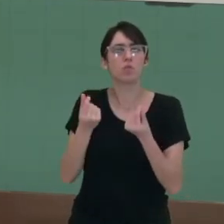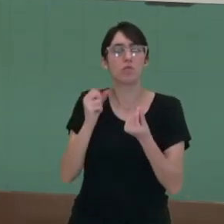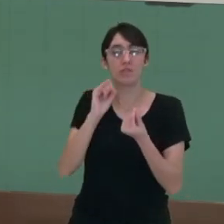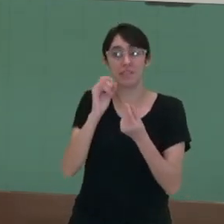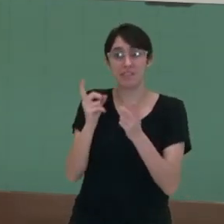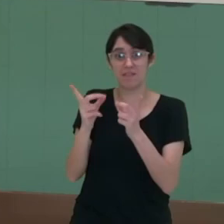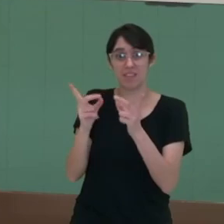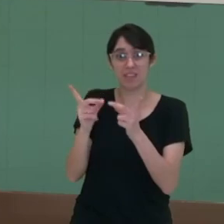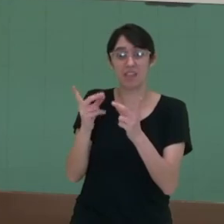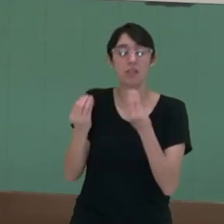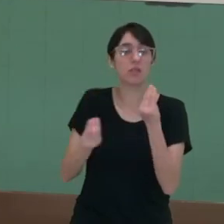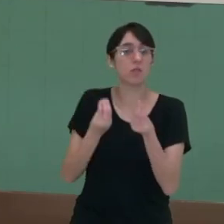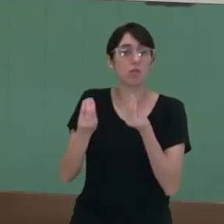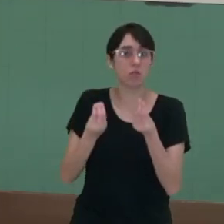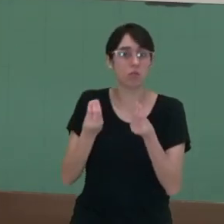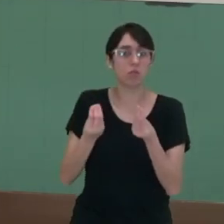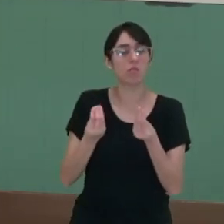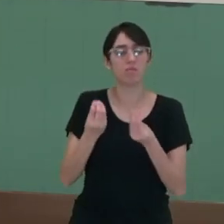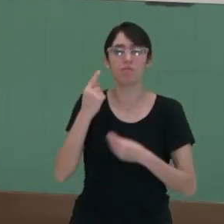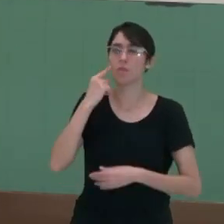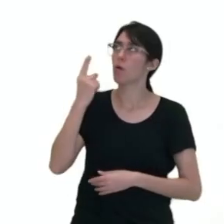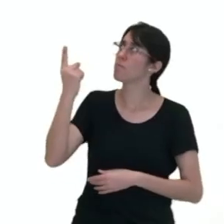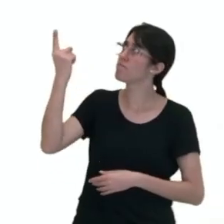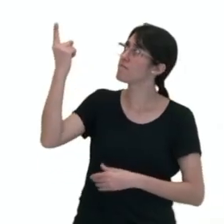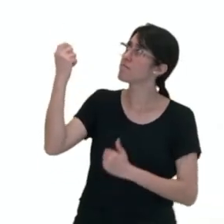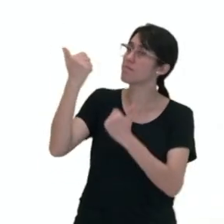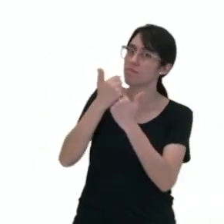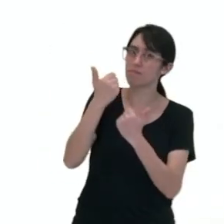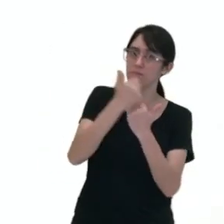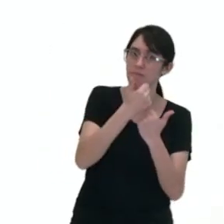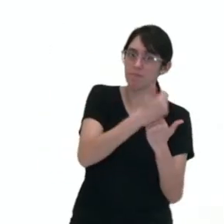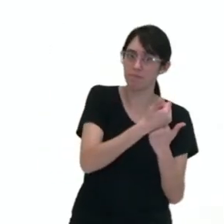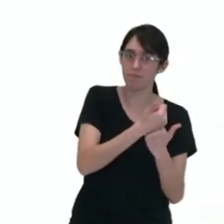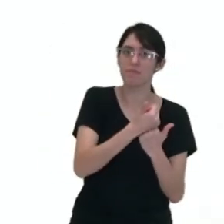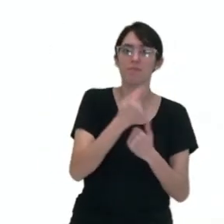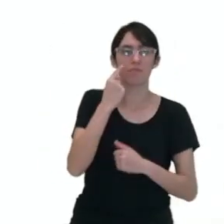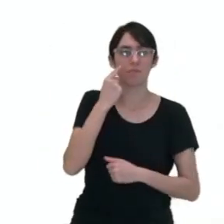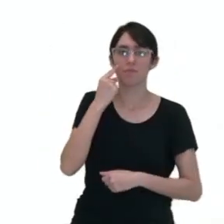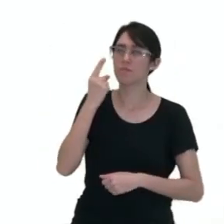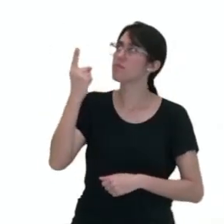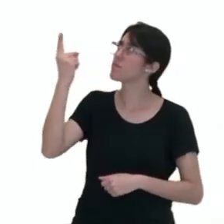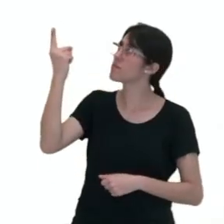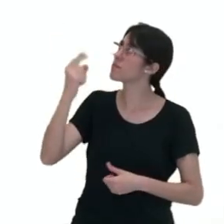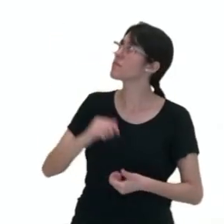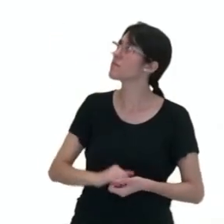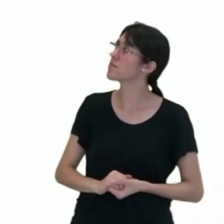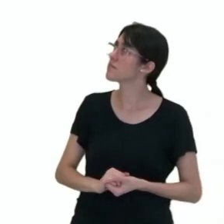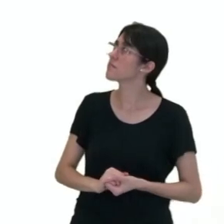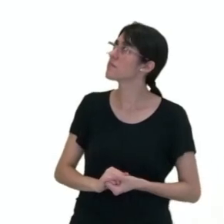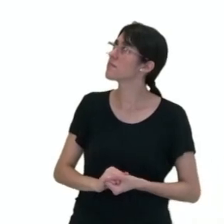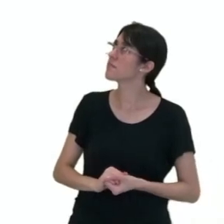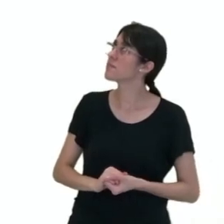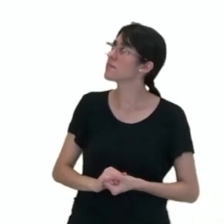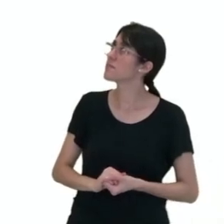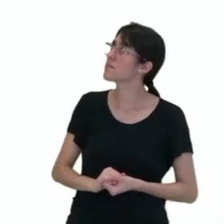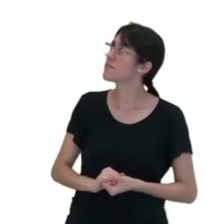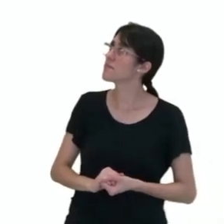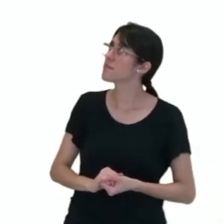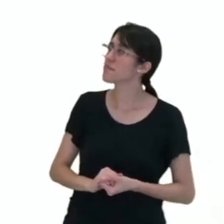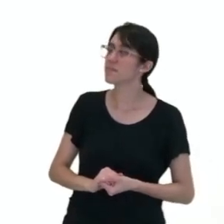substituir no lugar do x. Feito isso daqui, substituímos no lugar do x o 200, 40 vezes 200